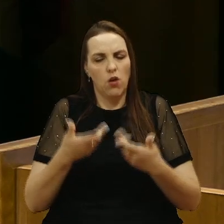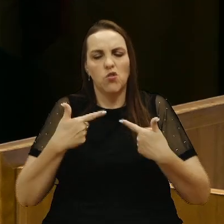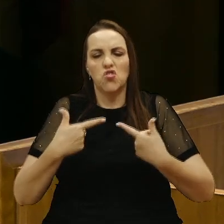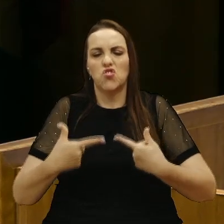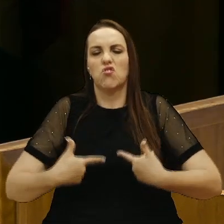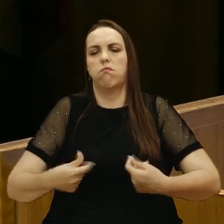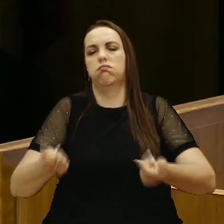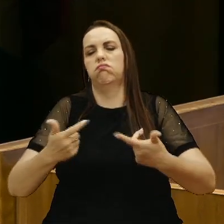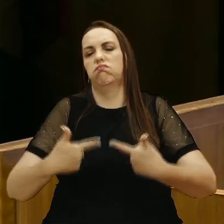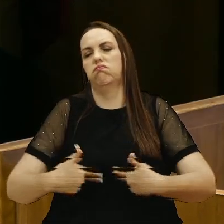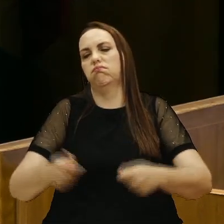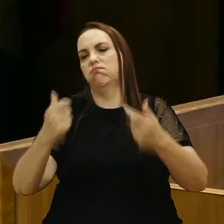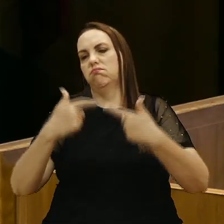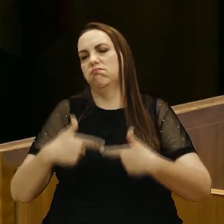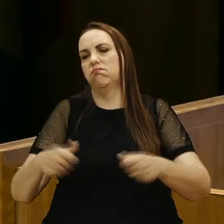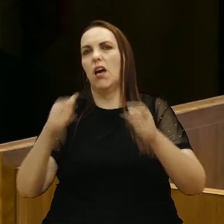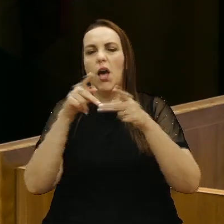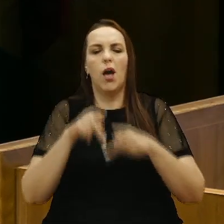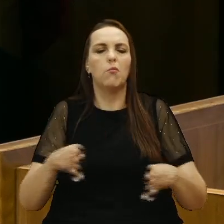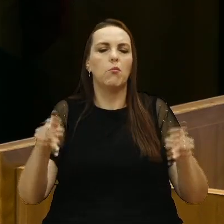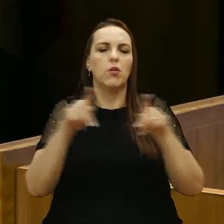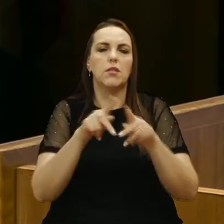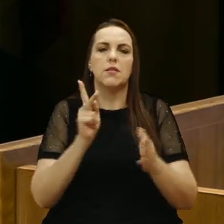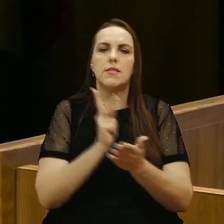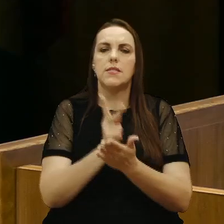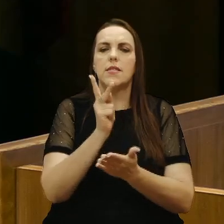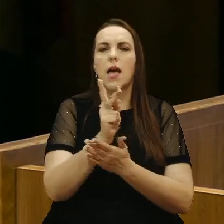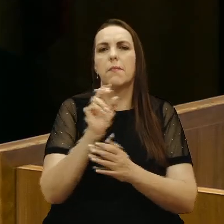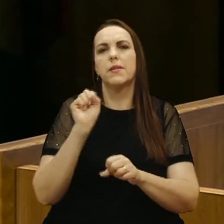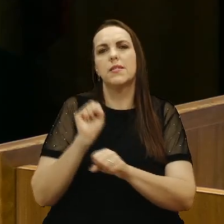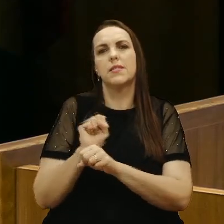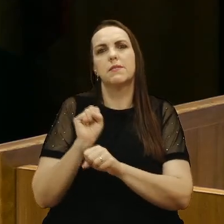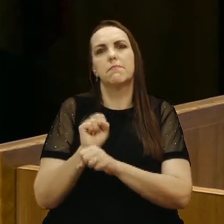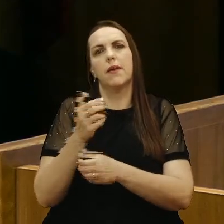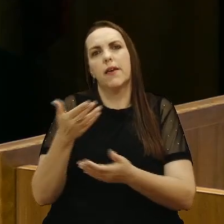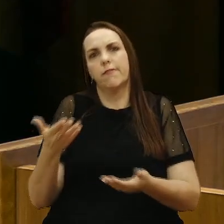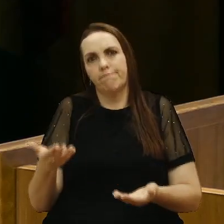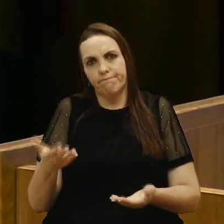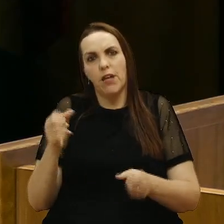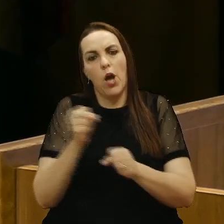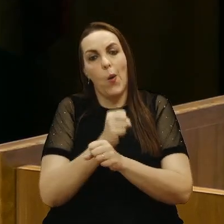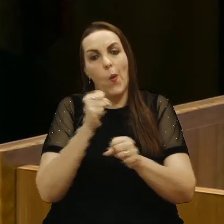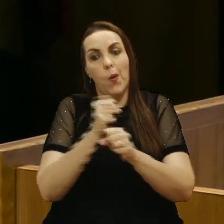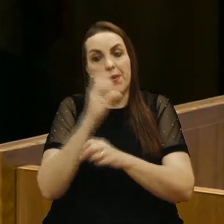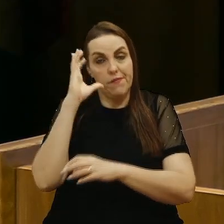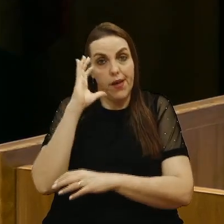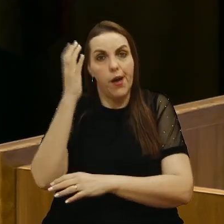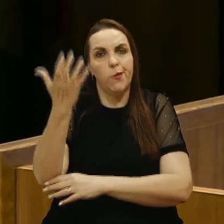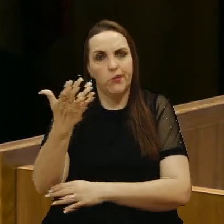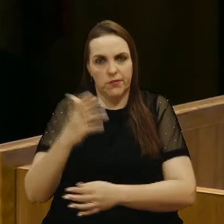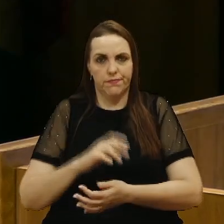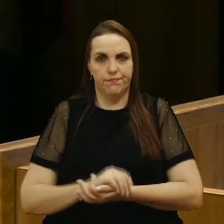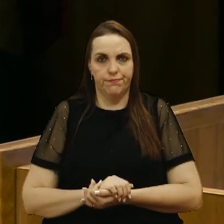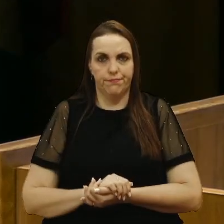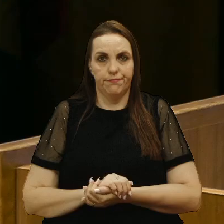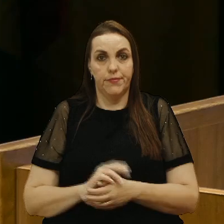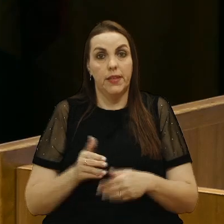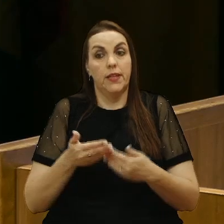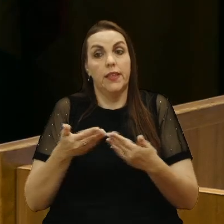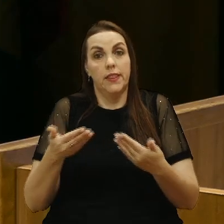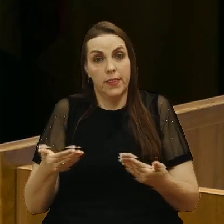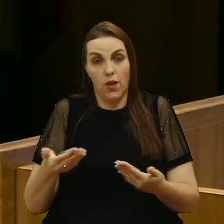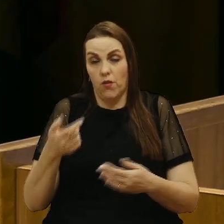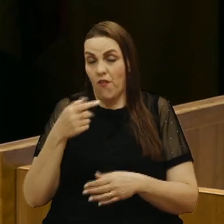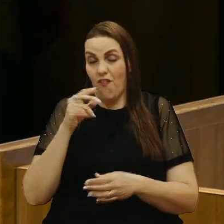ladeira abaixo e o povo sempre na expectativa que a obra aconteça. A